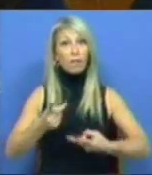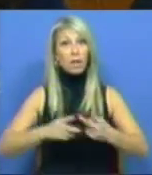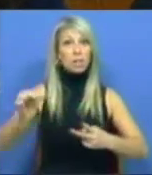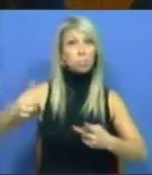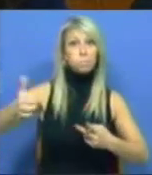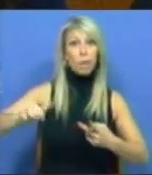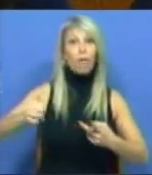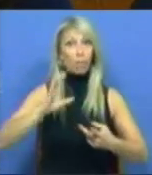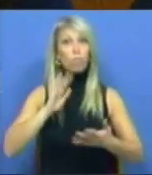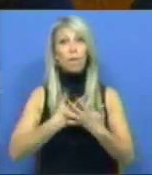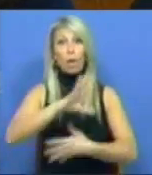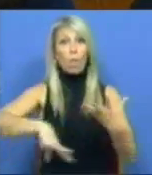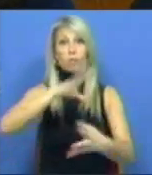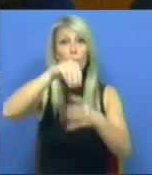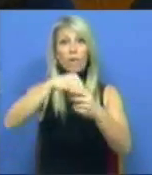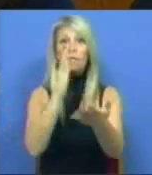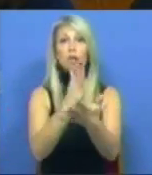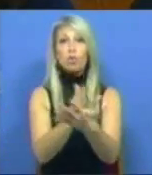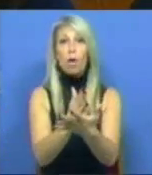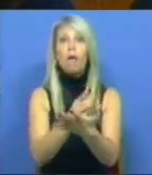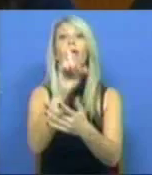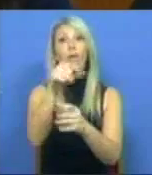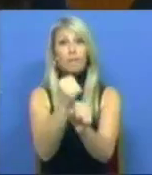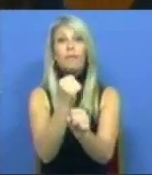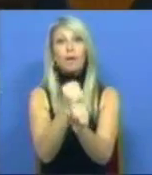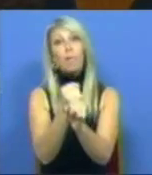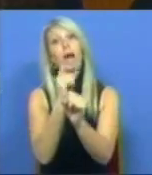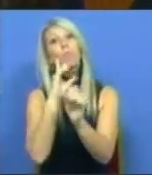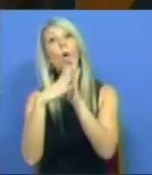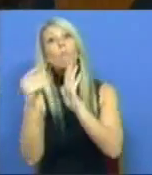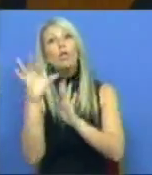que só está a gerar confusão nas escolas e trabalhar sobre o modelo formativo. Muito obrigada, Sr. Presidente. Muito obrigado.